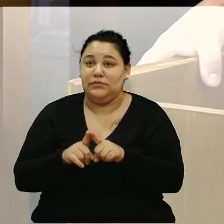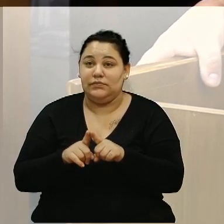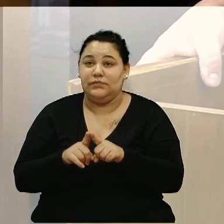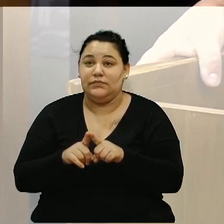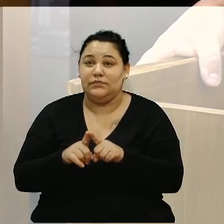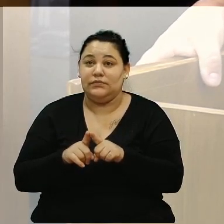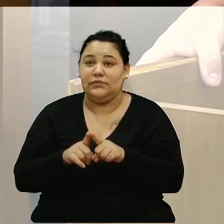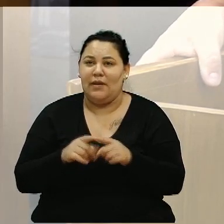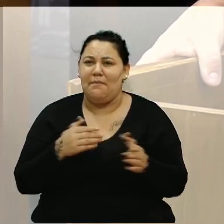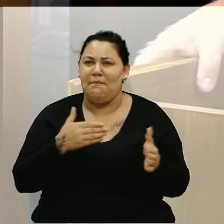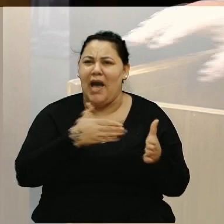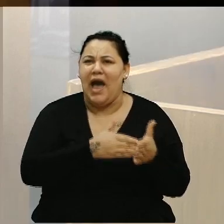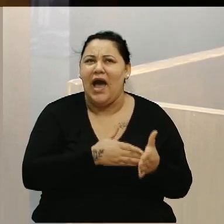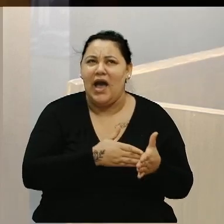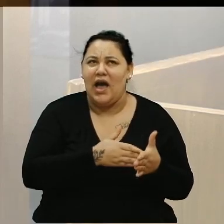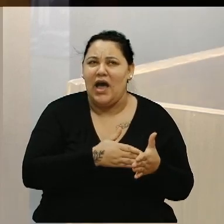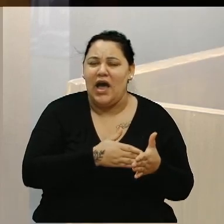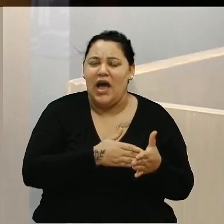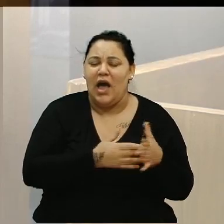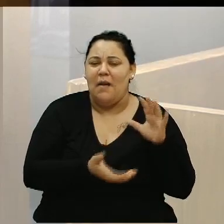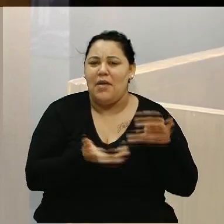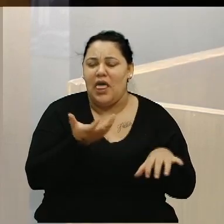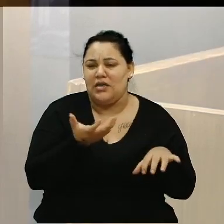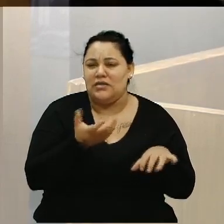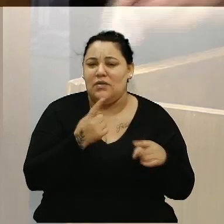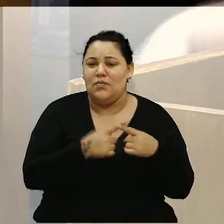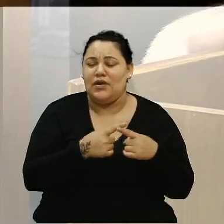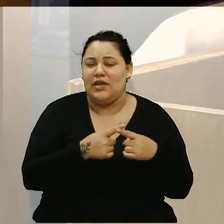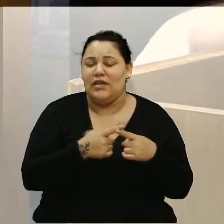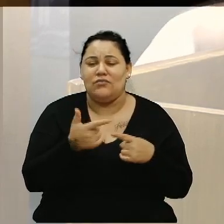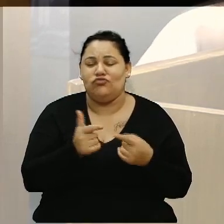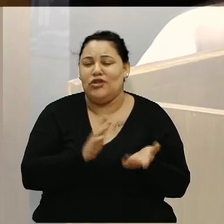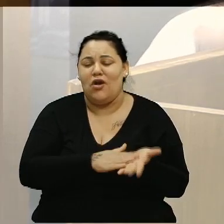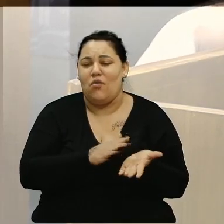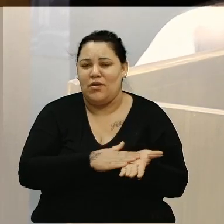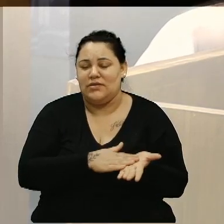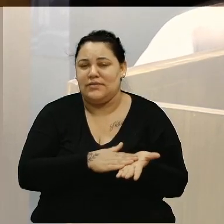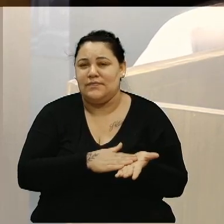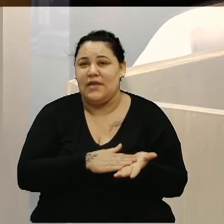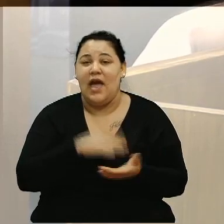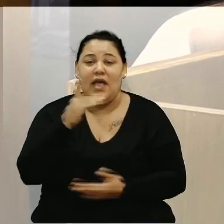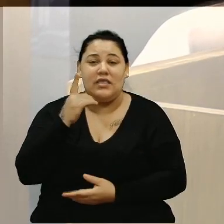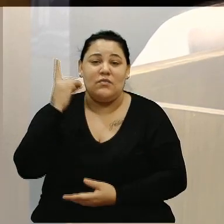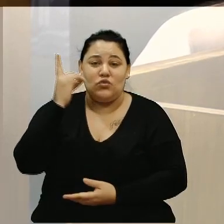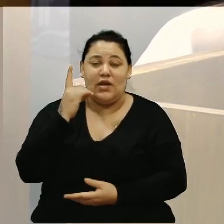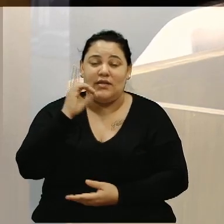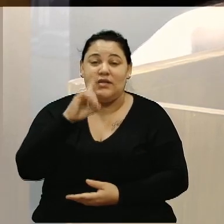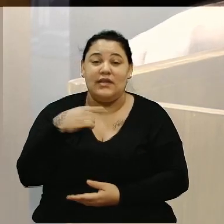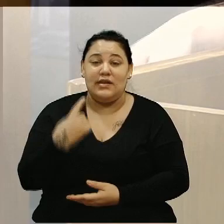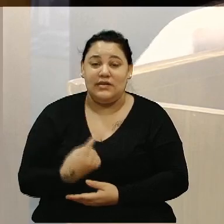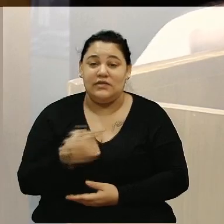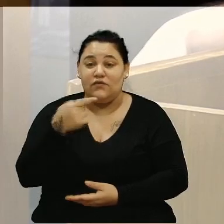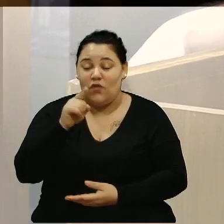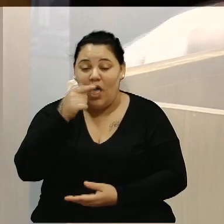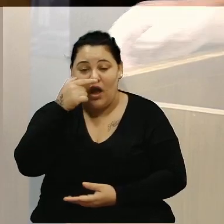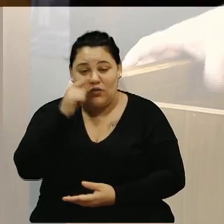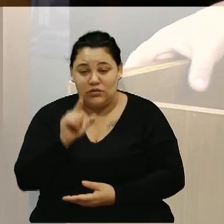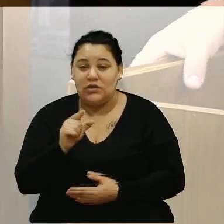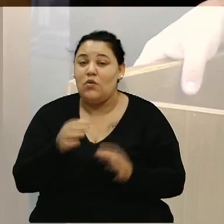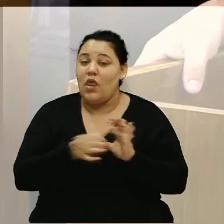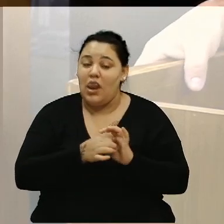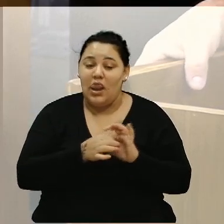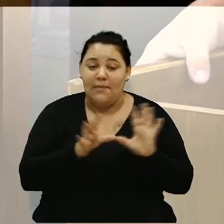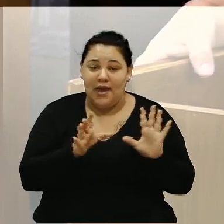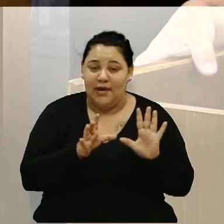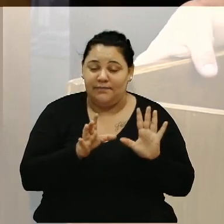barrado lá em Brasília, nos corredores, por falta de cobrança. Aí a deputada Denise foi lá e conseguiu